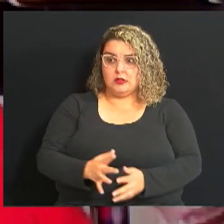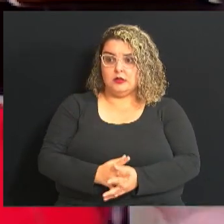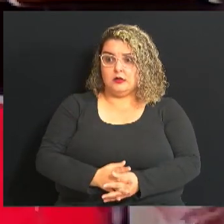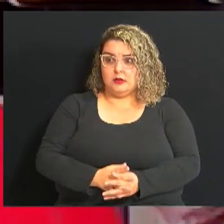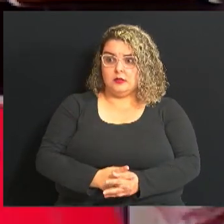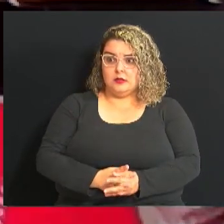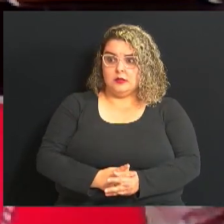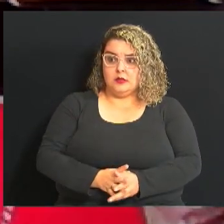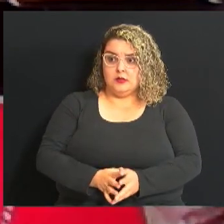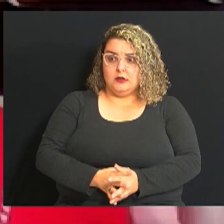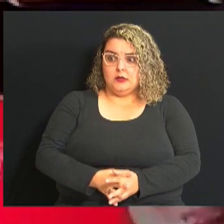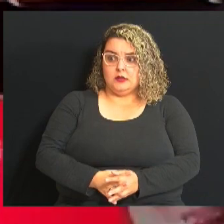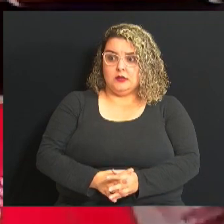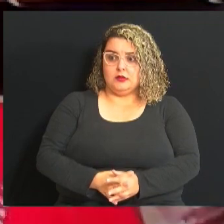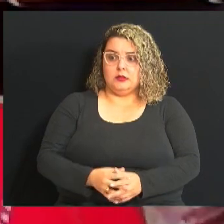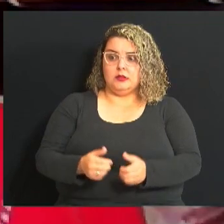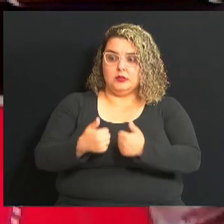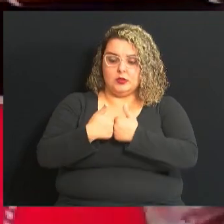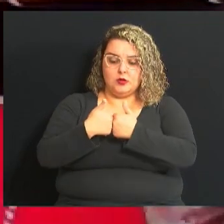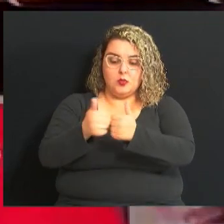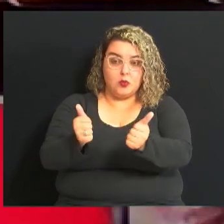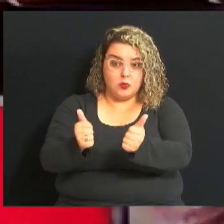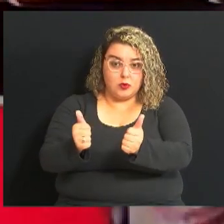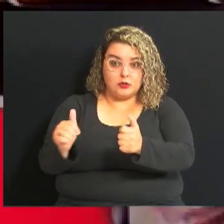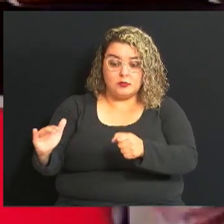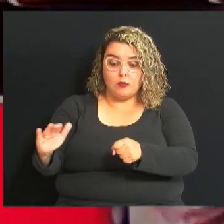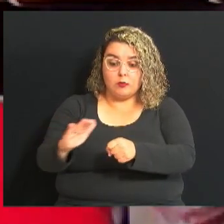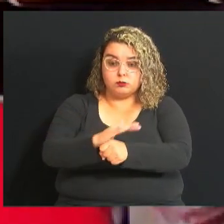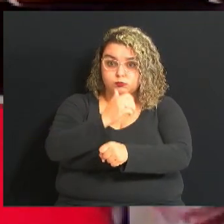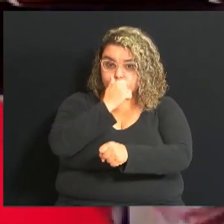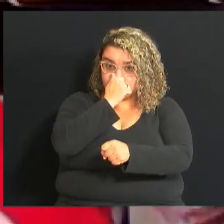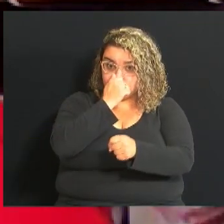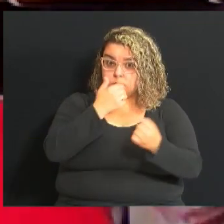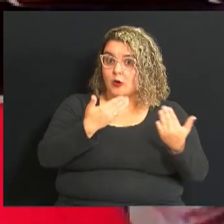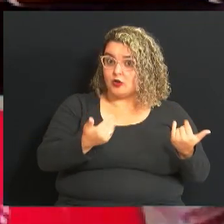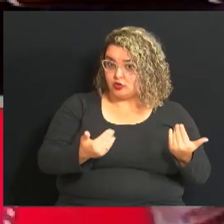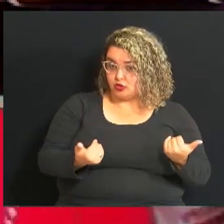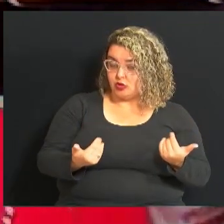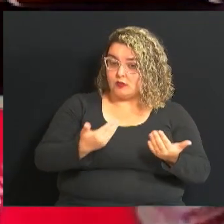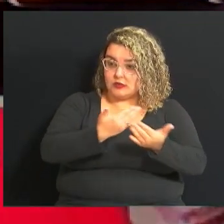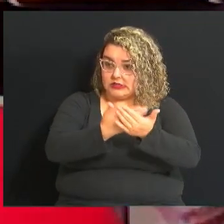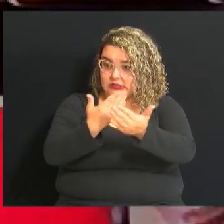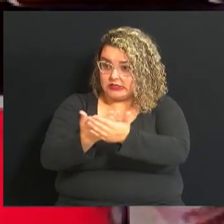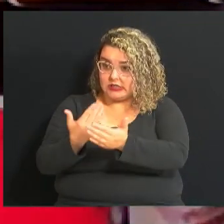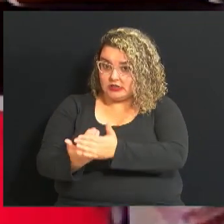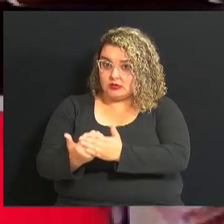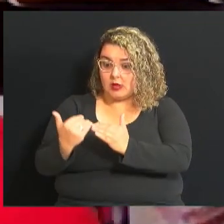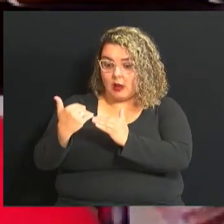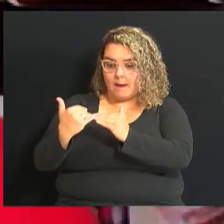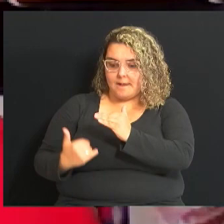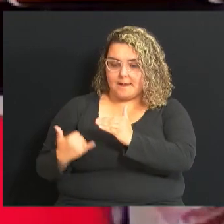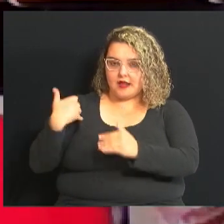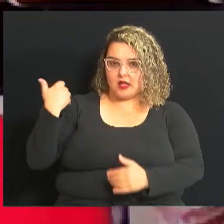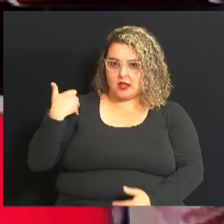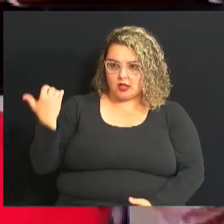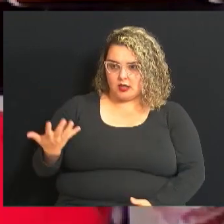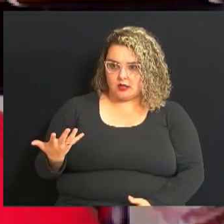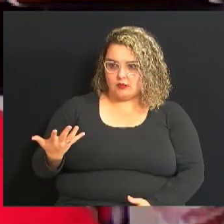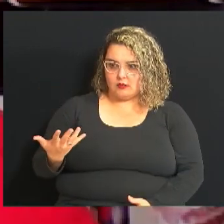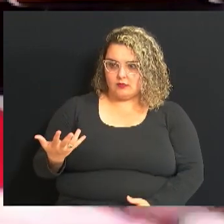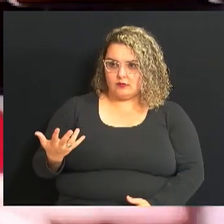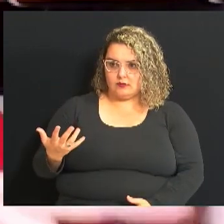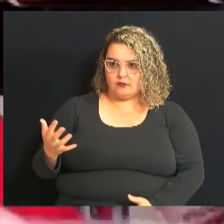Um ônibus de estudantes, jovens estudantes, menores de idade, sendo